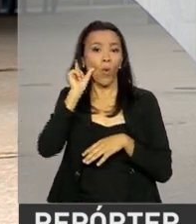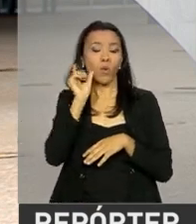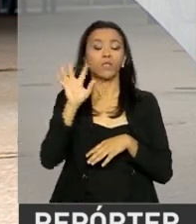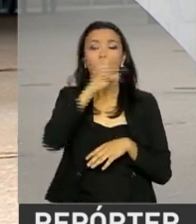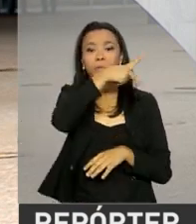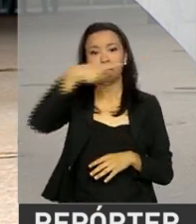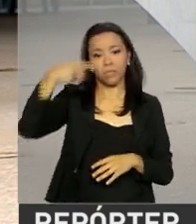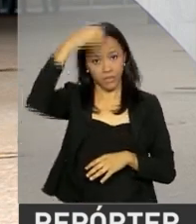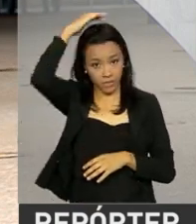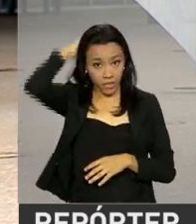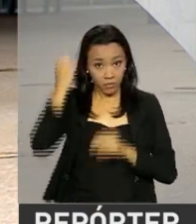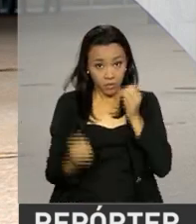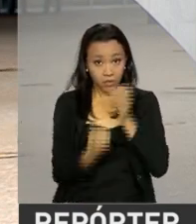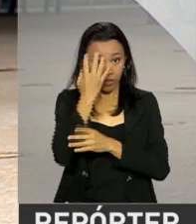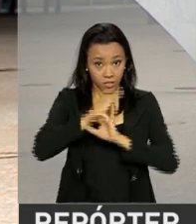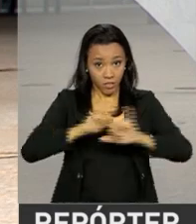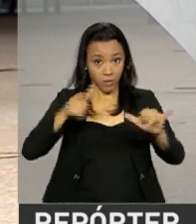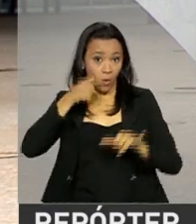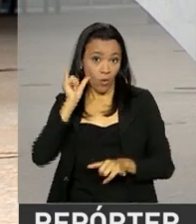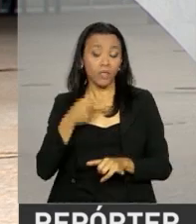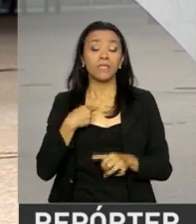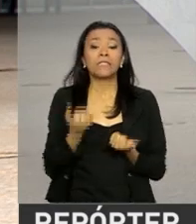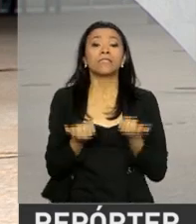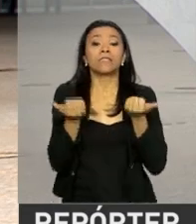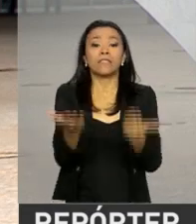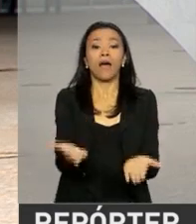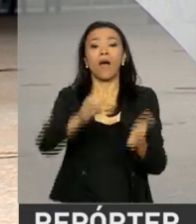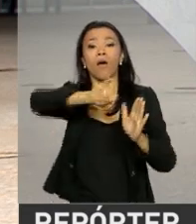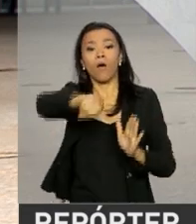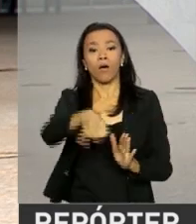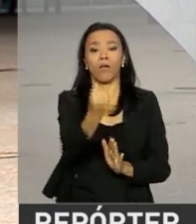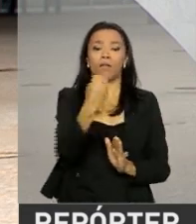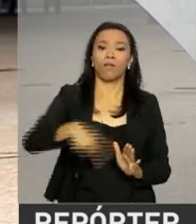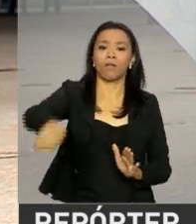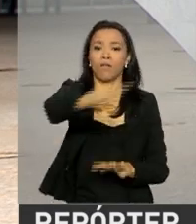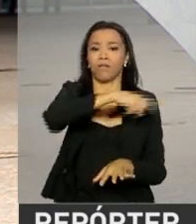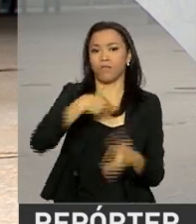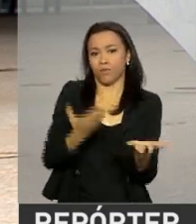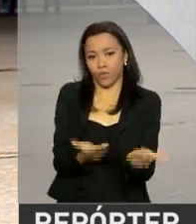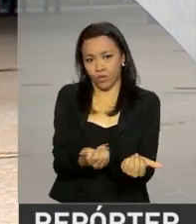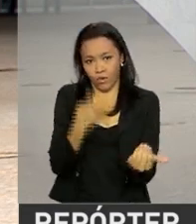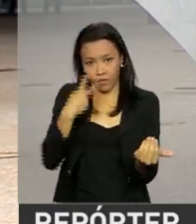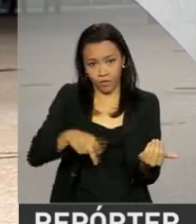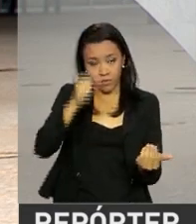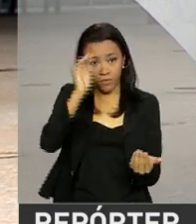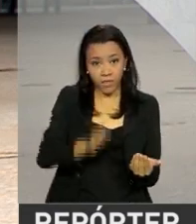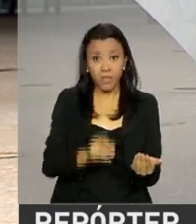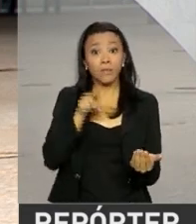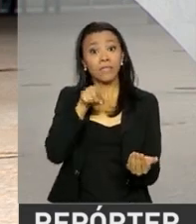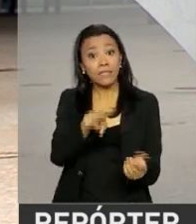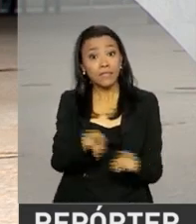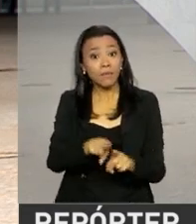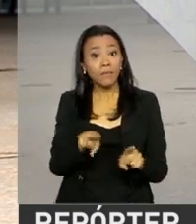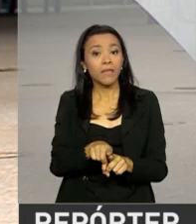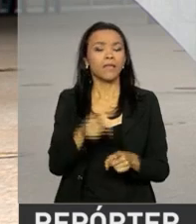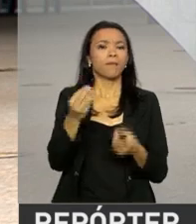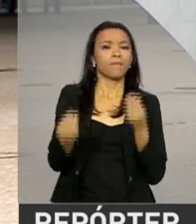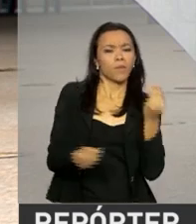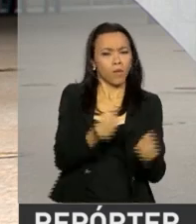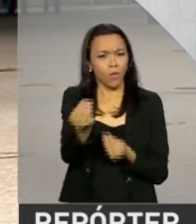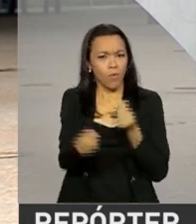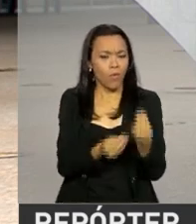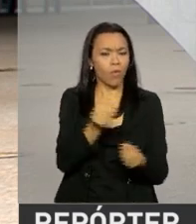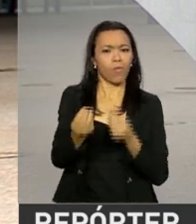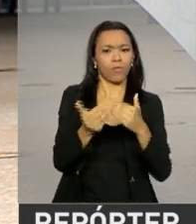durante o lançamento criar mais oportunidades para os jovens brasileiros e ajudar as a construir as para um